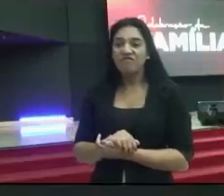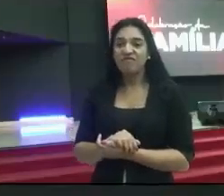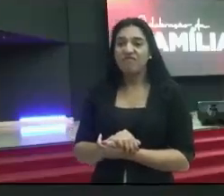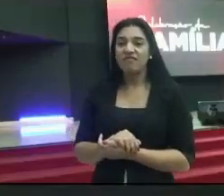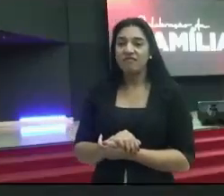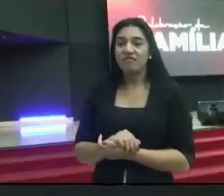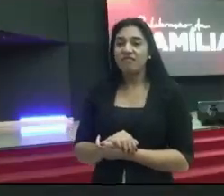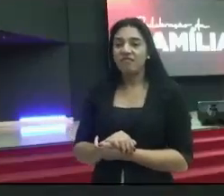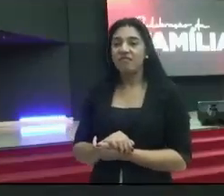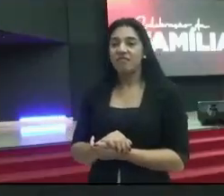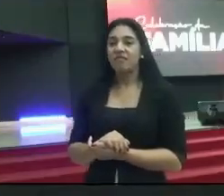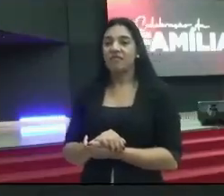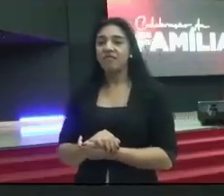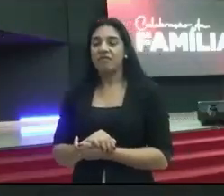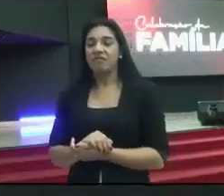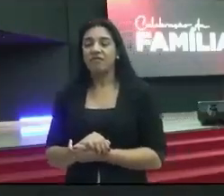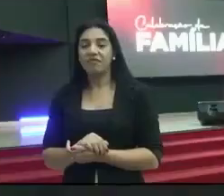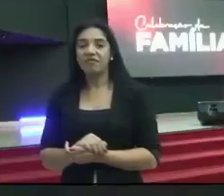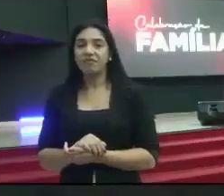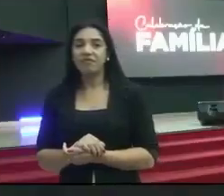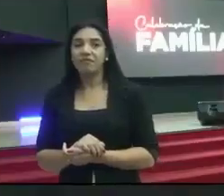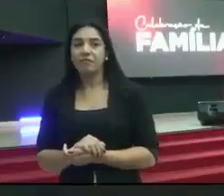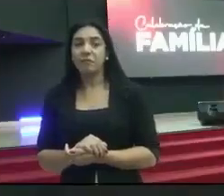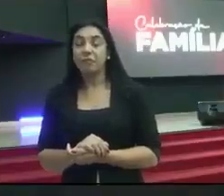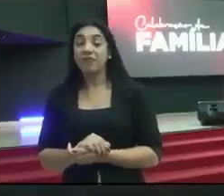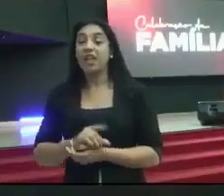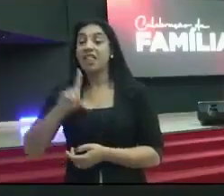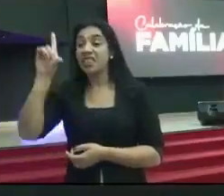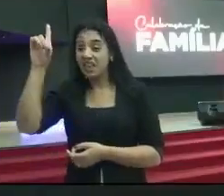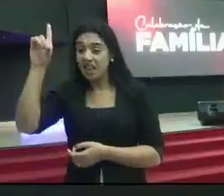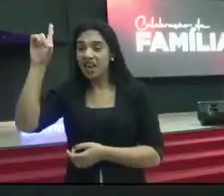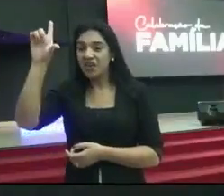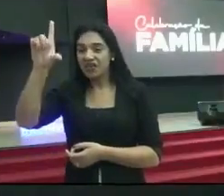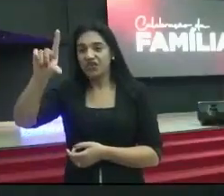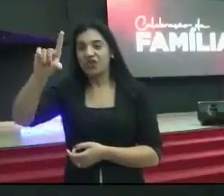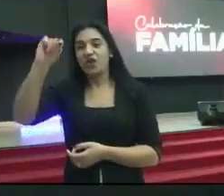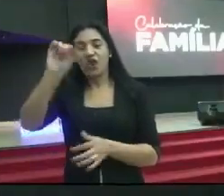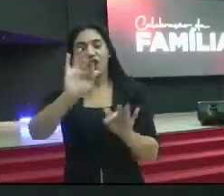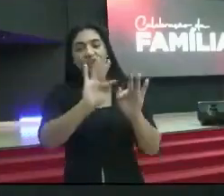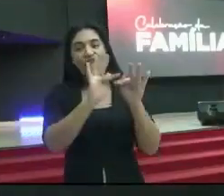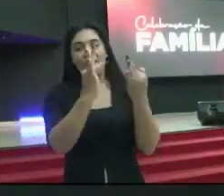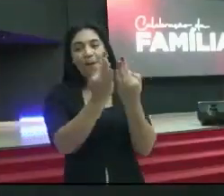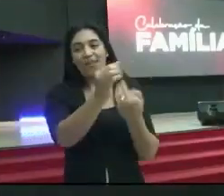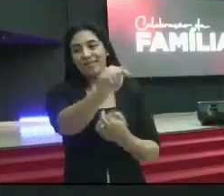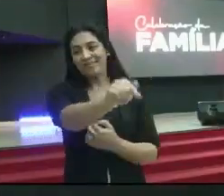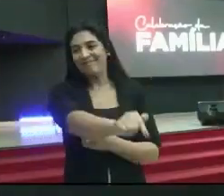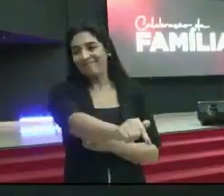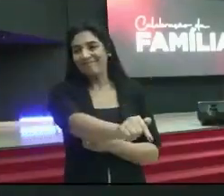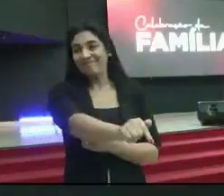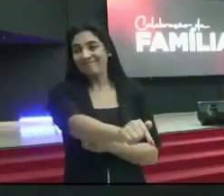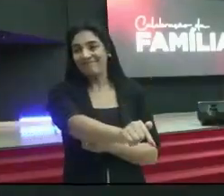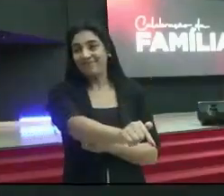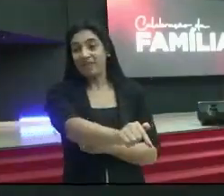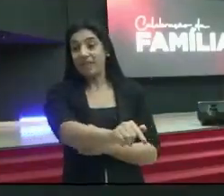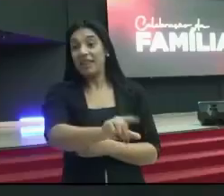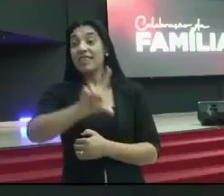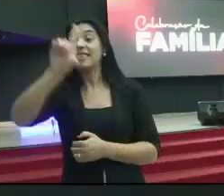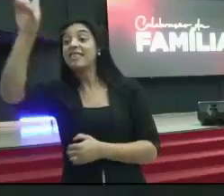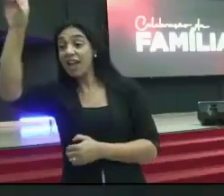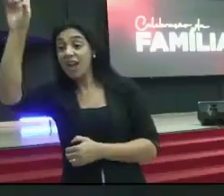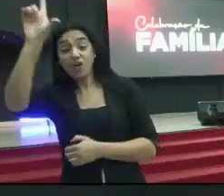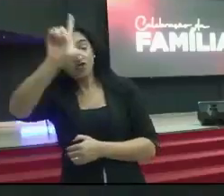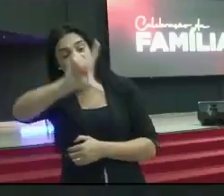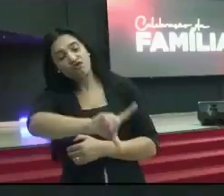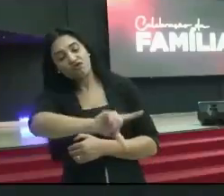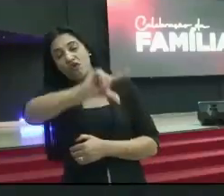Deixe-me lhe informar, olhe para mim. Deus escolheu essa família. Vou dizer de novo,